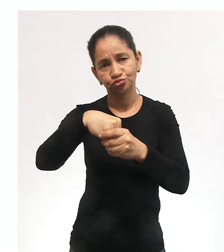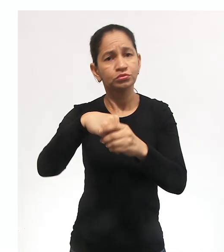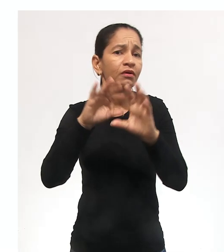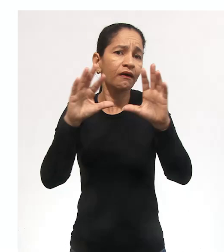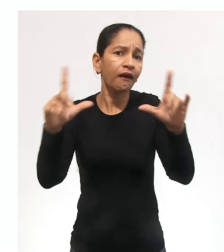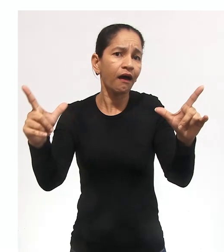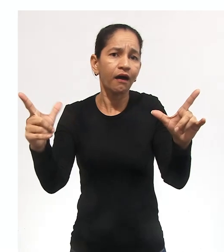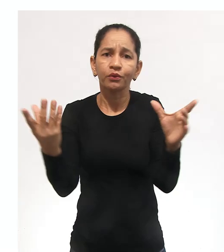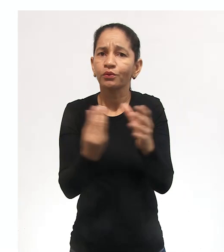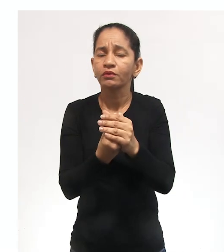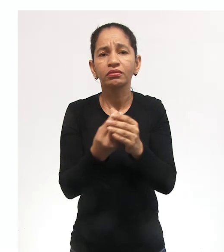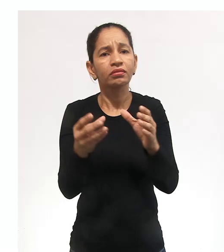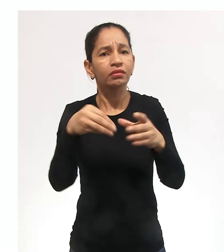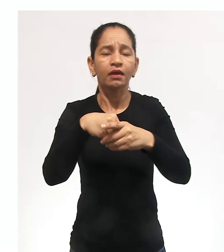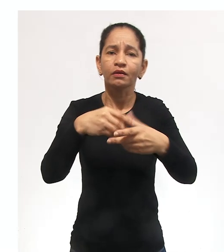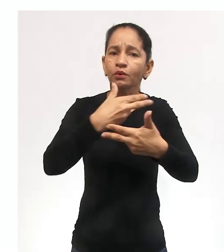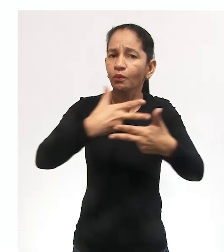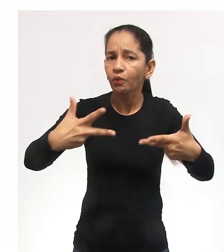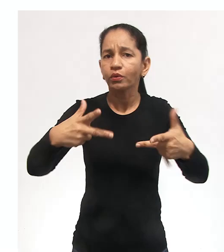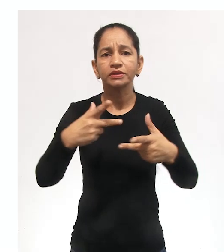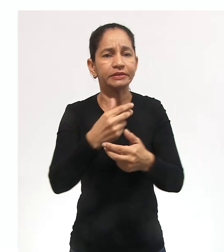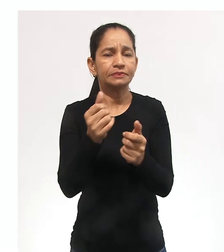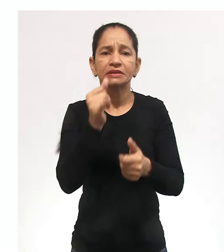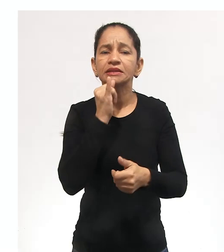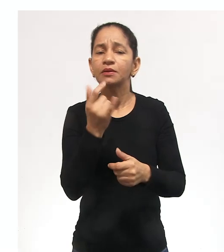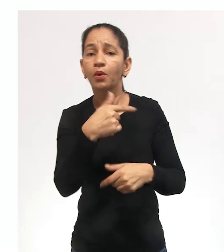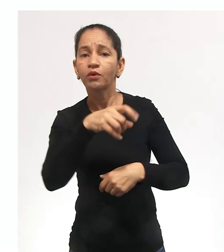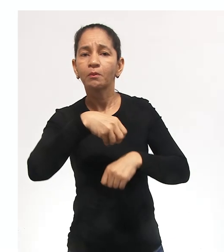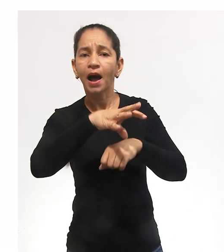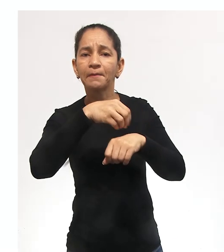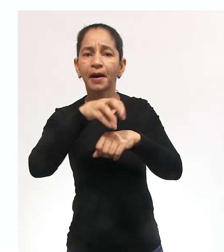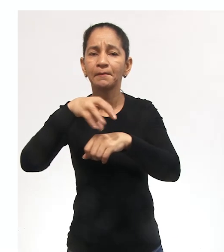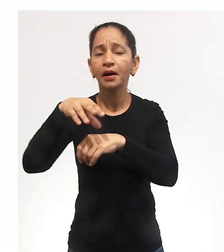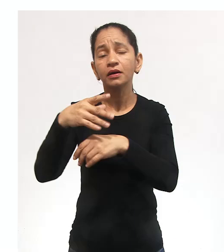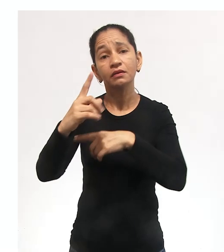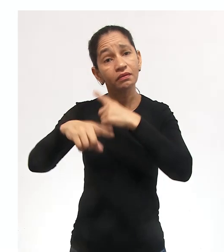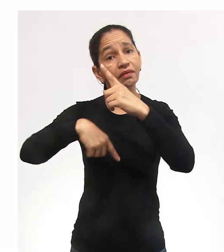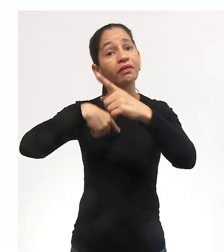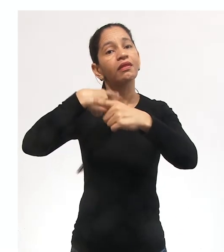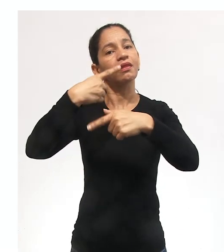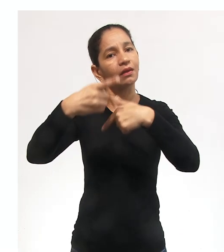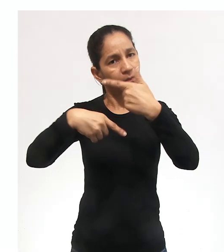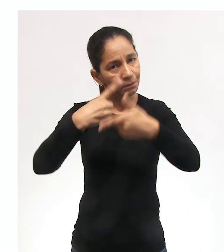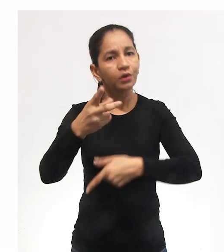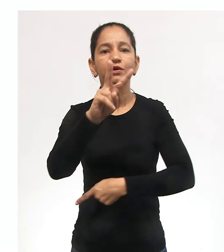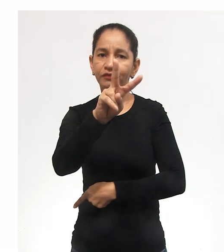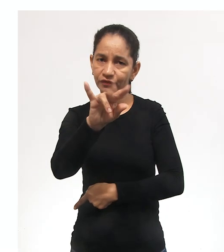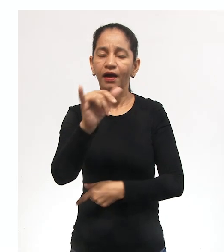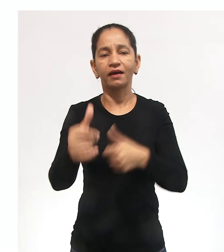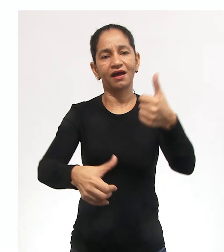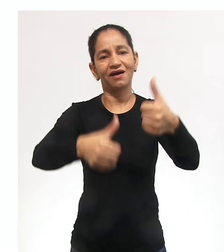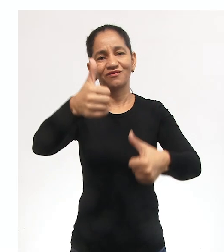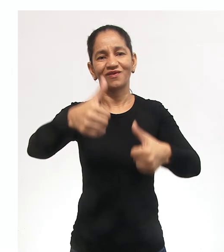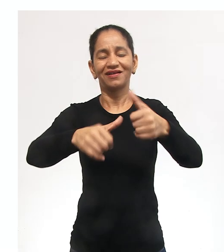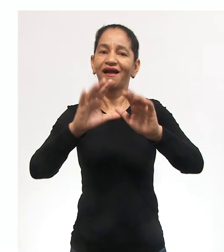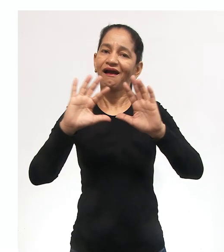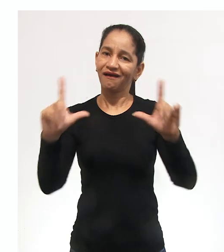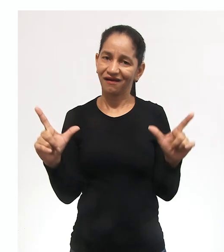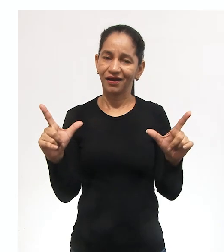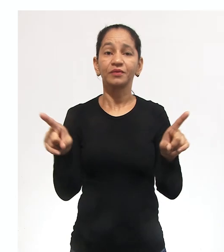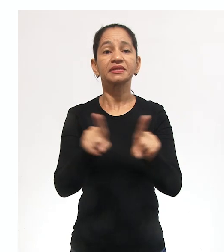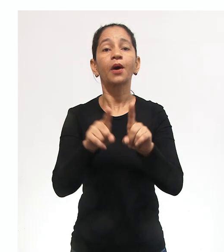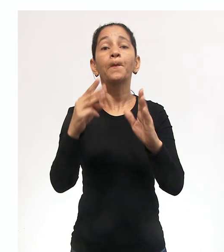do processo de ensino avaliar o que foi aplicado. Nesse sentido, existem alguns métodos